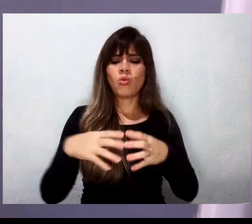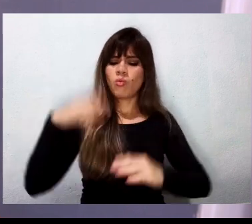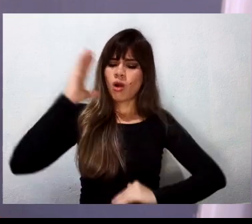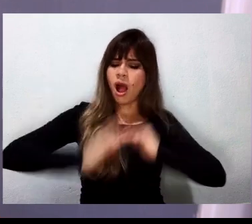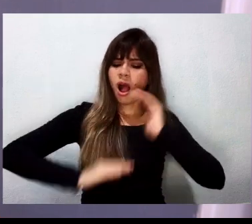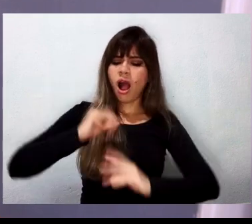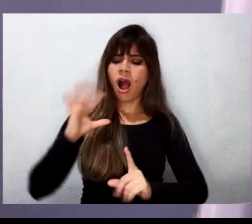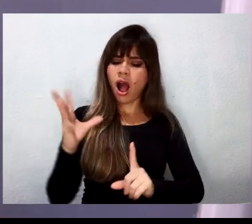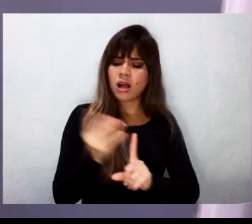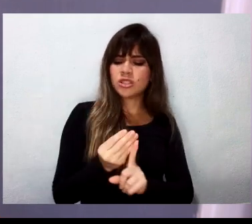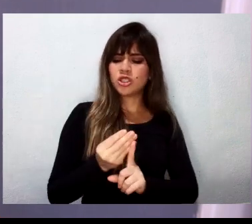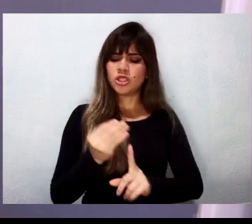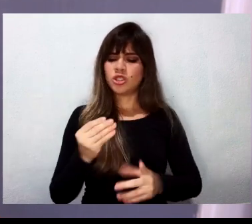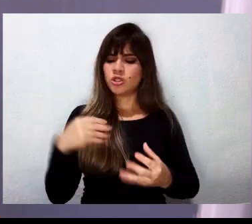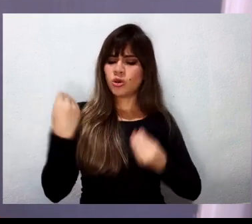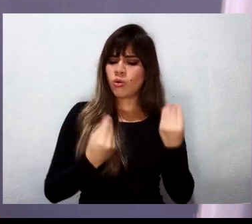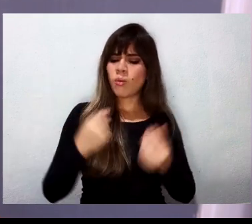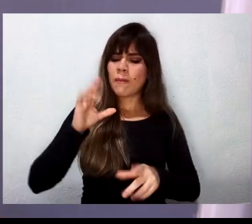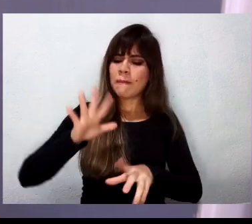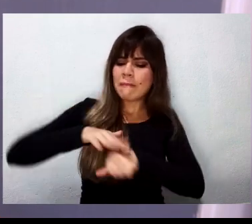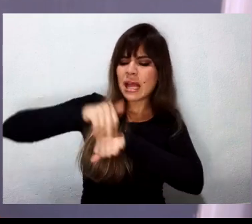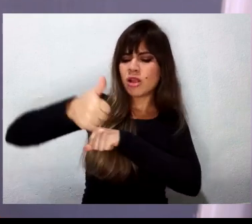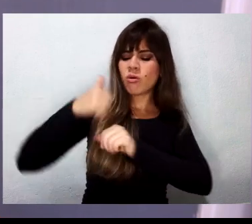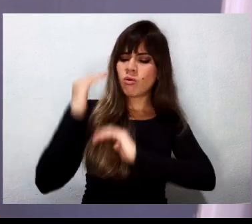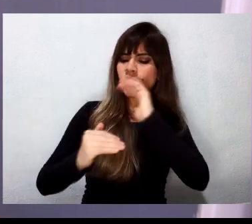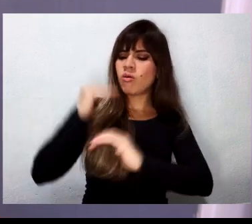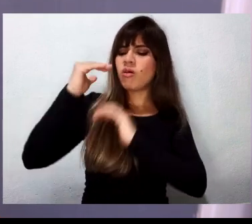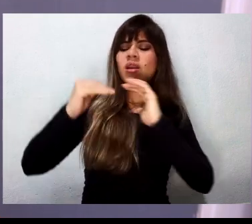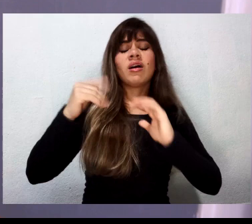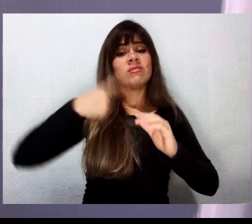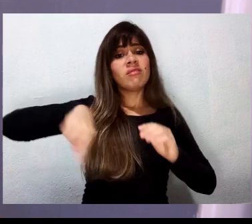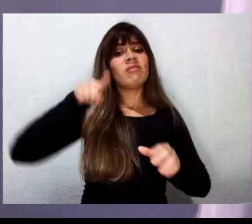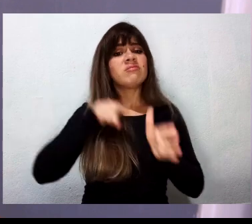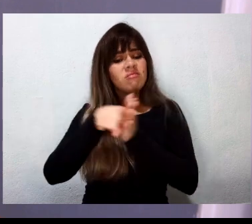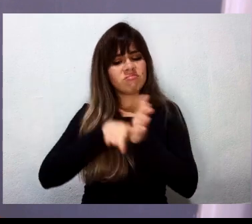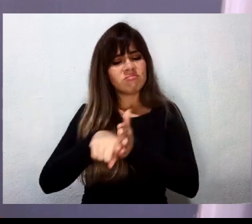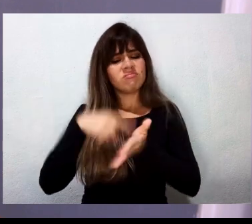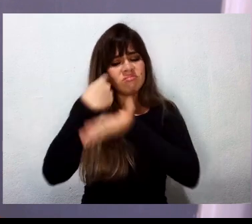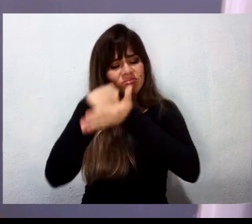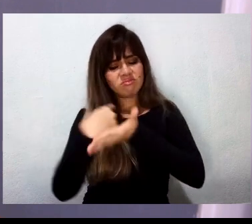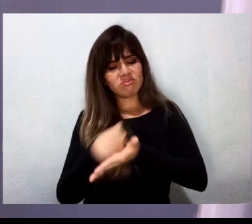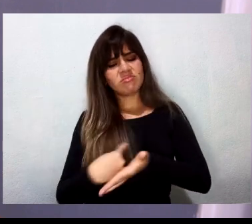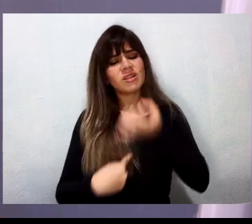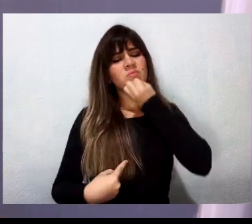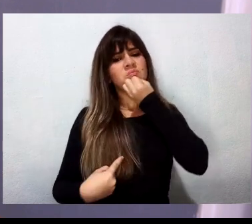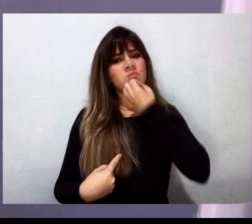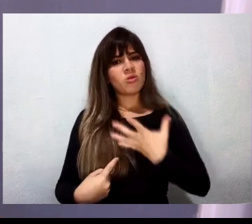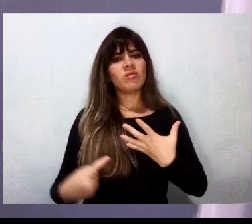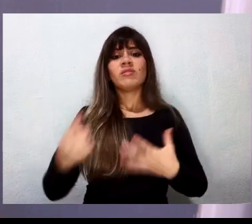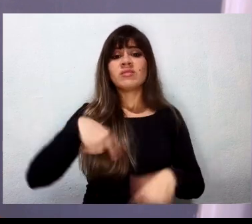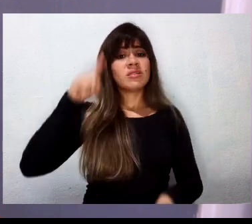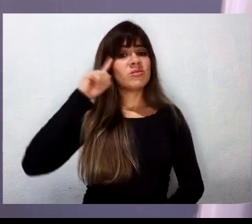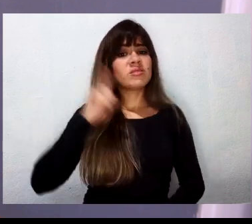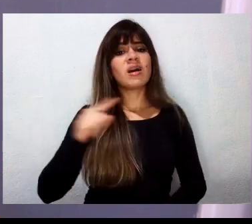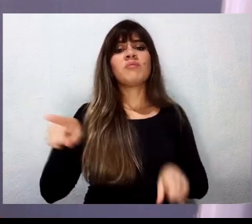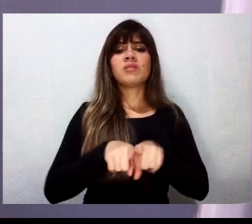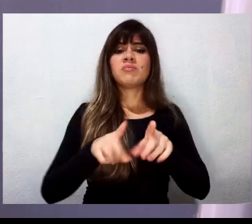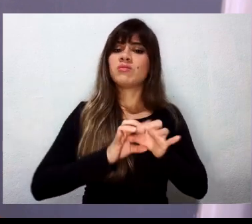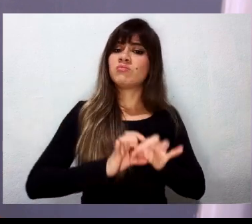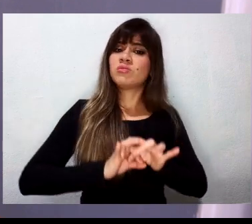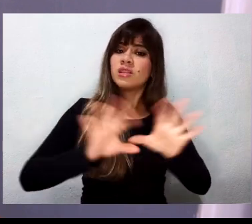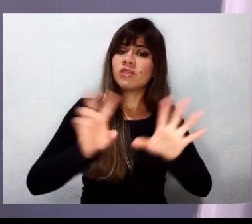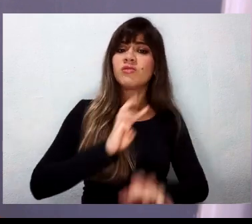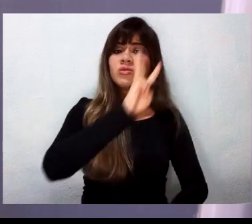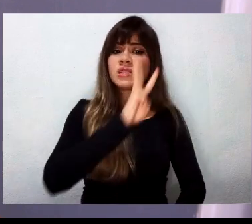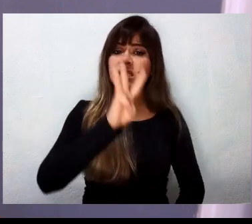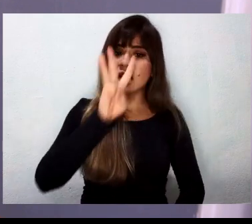enquanto obra, enquanto artista. Então, mas é isso, são trabalhos que a gente está pensando aí de vir. Para quem não sabe, os nossos trabalhos também